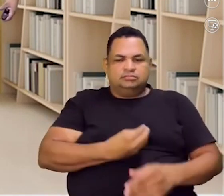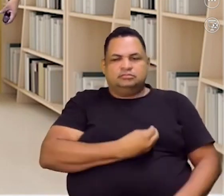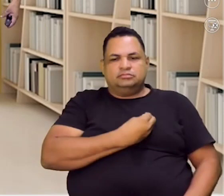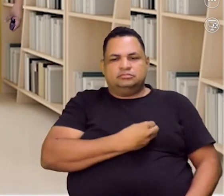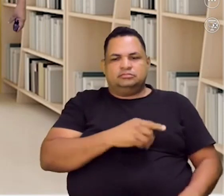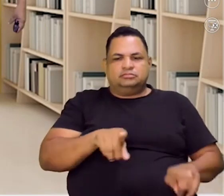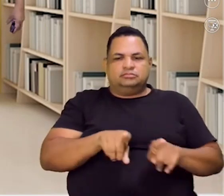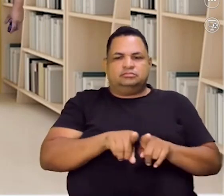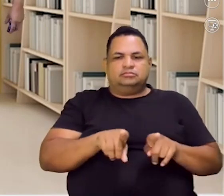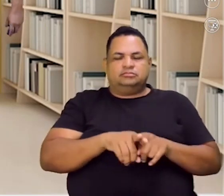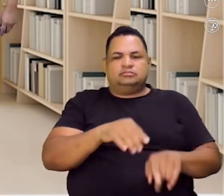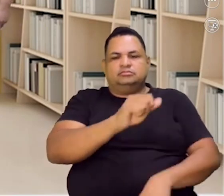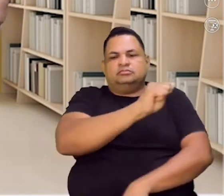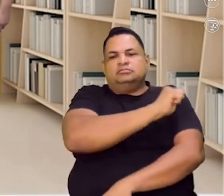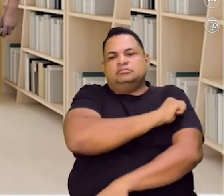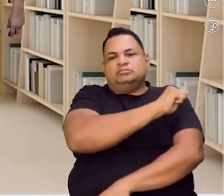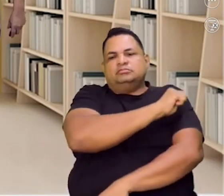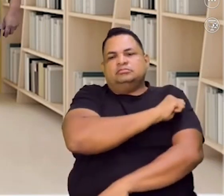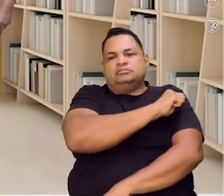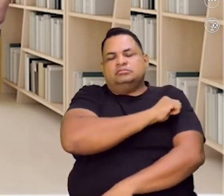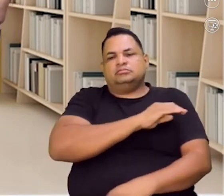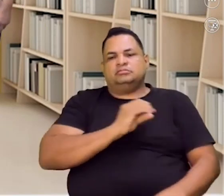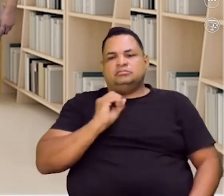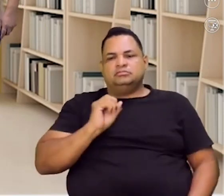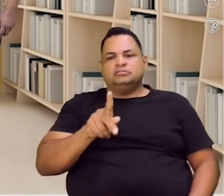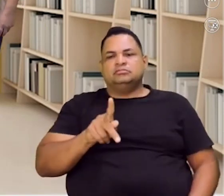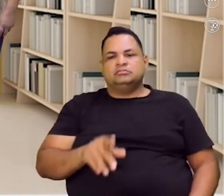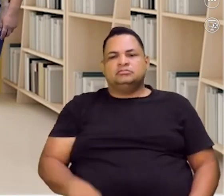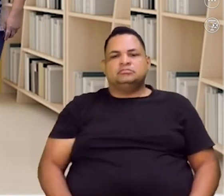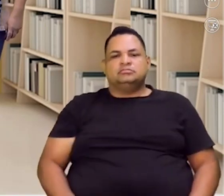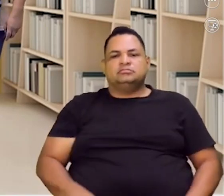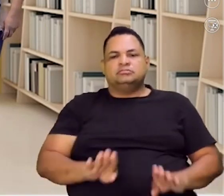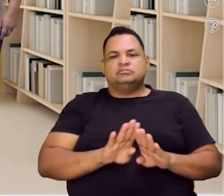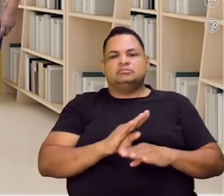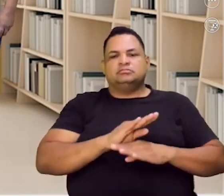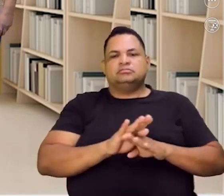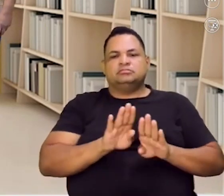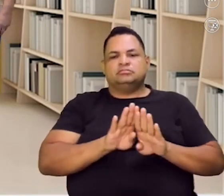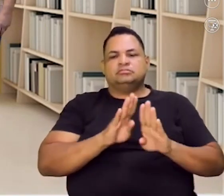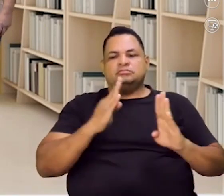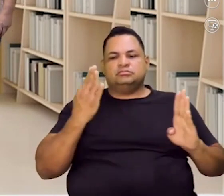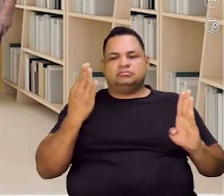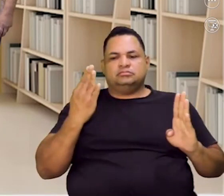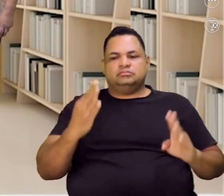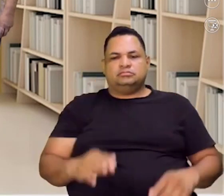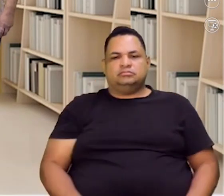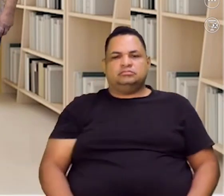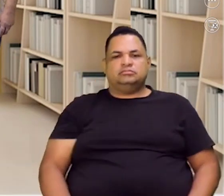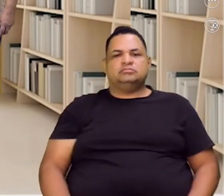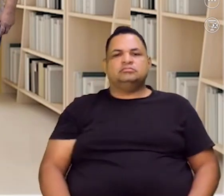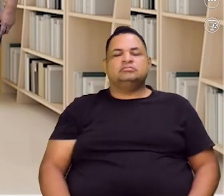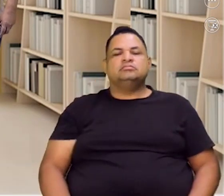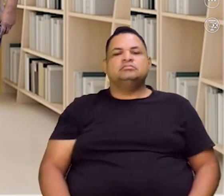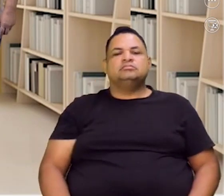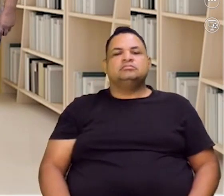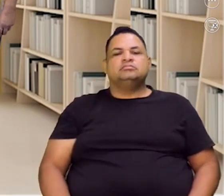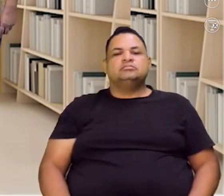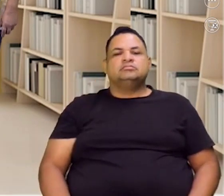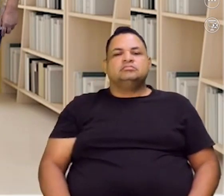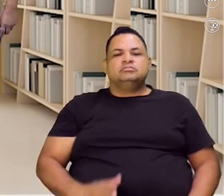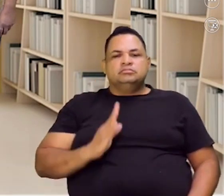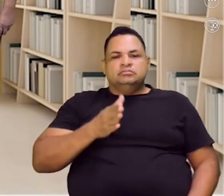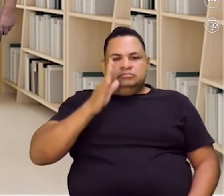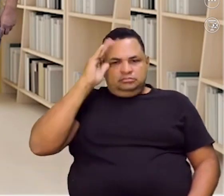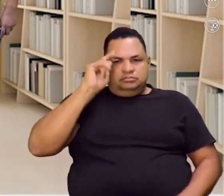transmite para os estudantes, vocês, ok? Então vamos lá abrir a nossa janela lá. Olha aí, gente, vocês sabiam